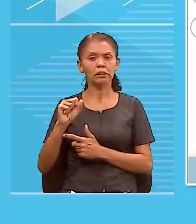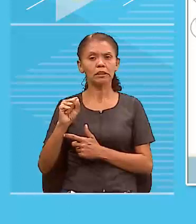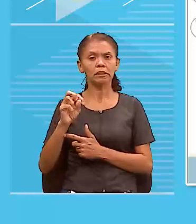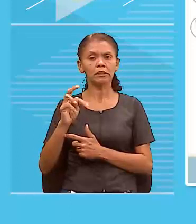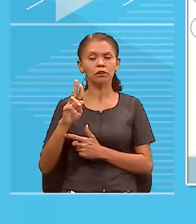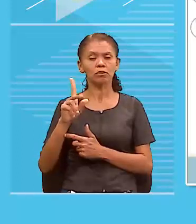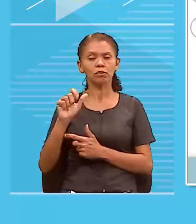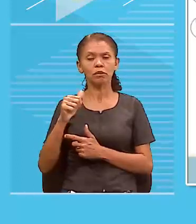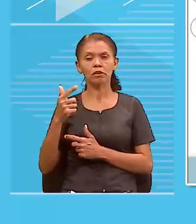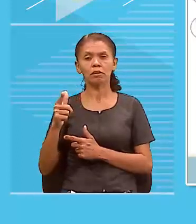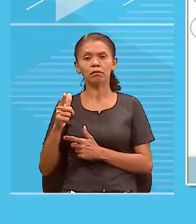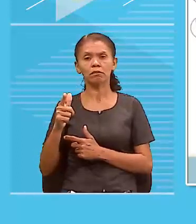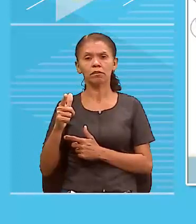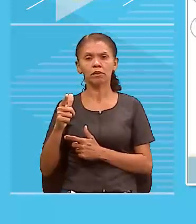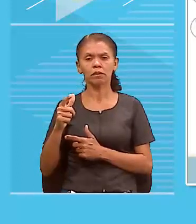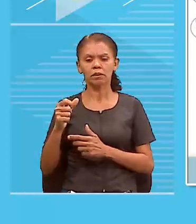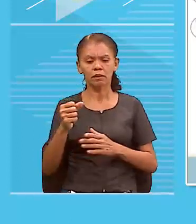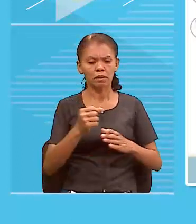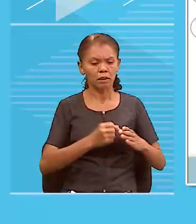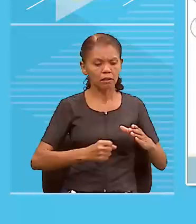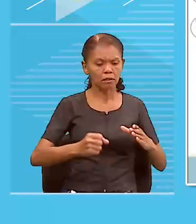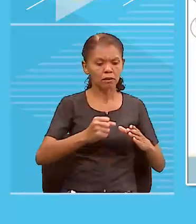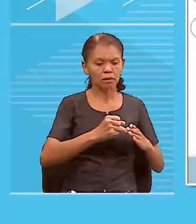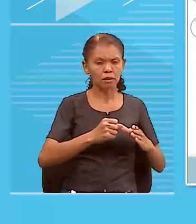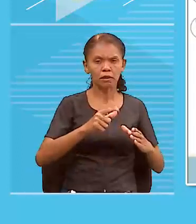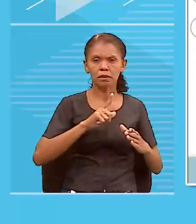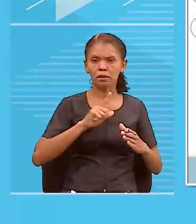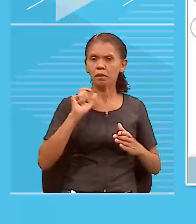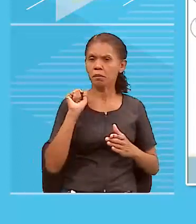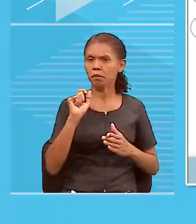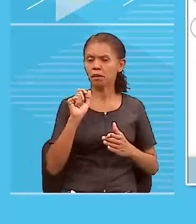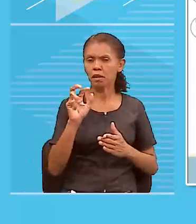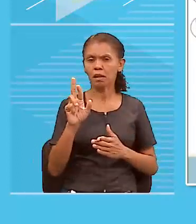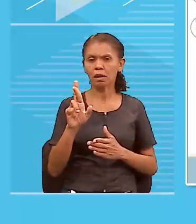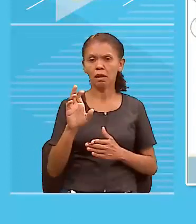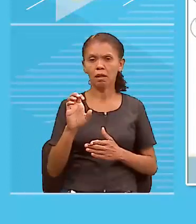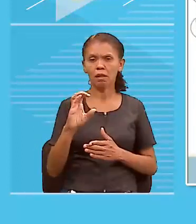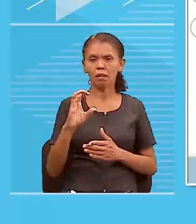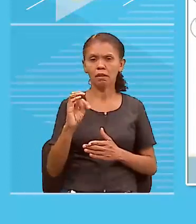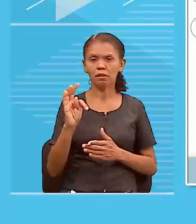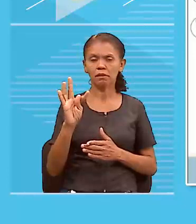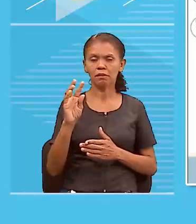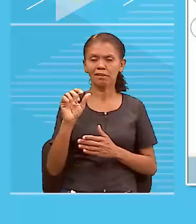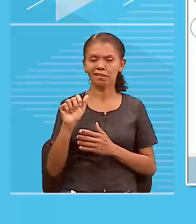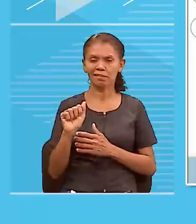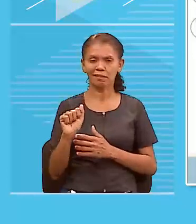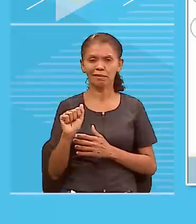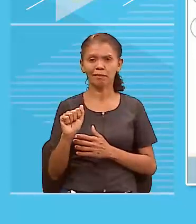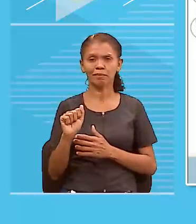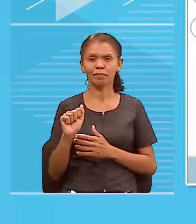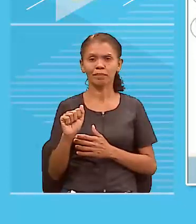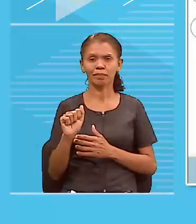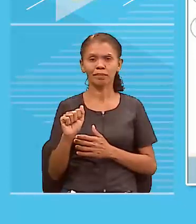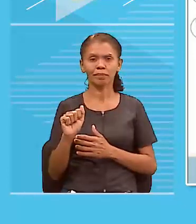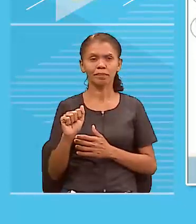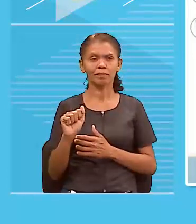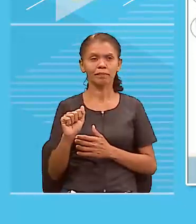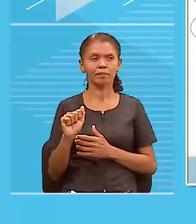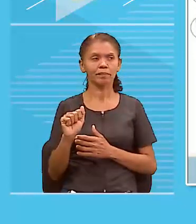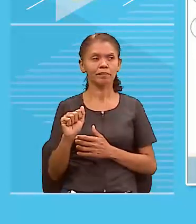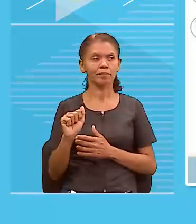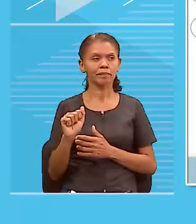na culinária as receitas Olha aí estou falando da silhueta do texto O sombreamento do texto me levando ao gênero textual